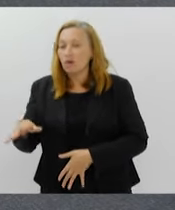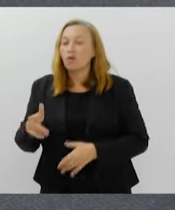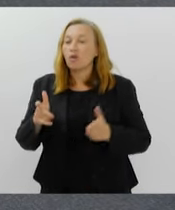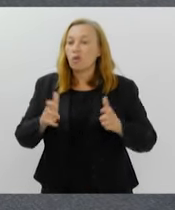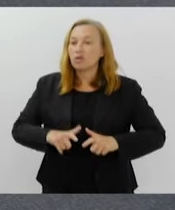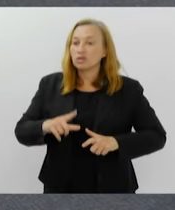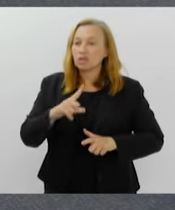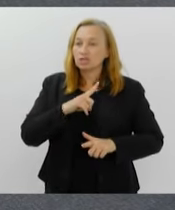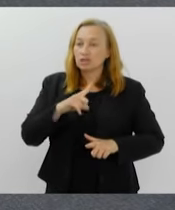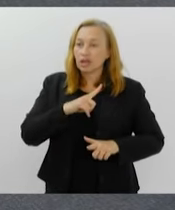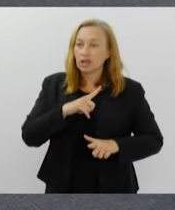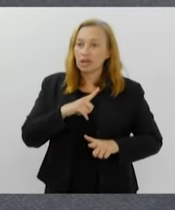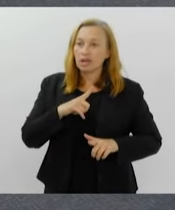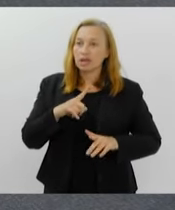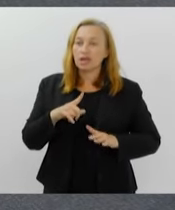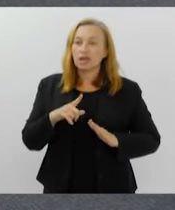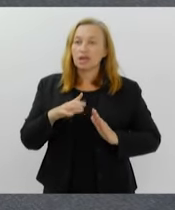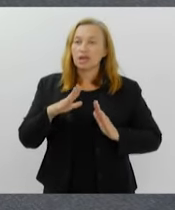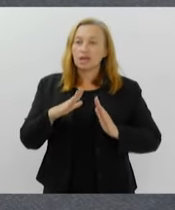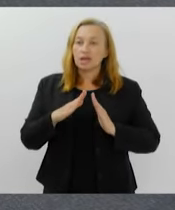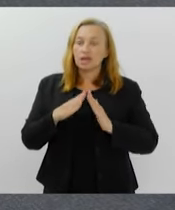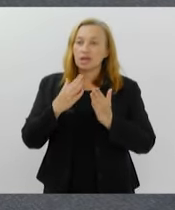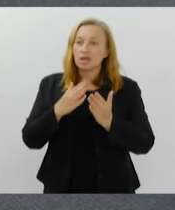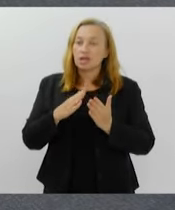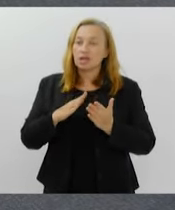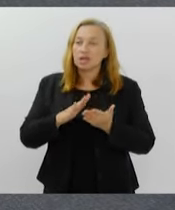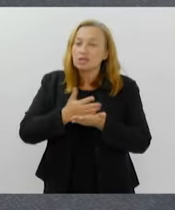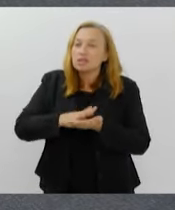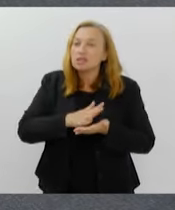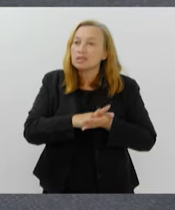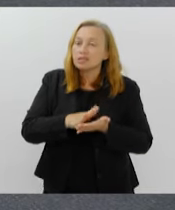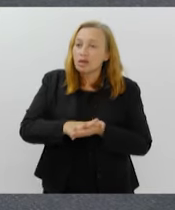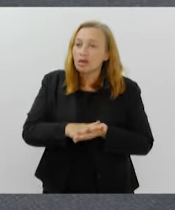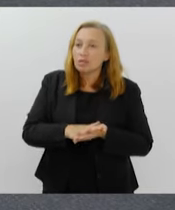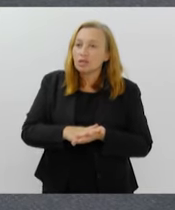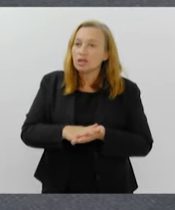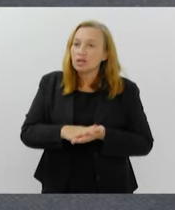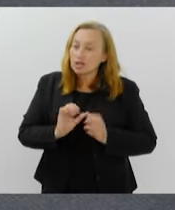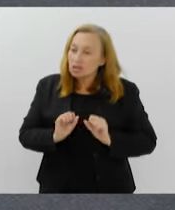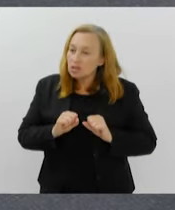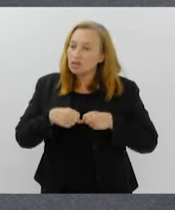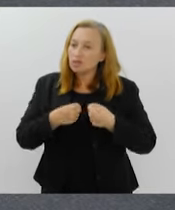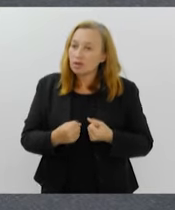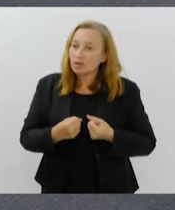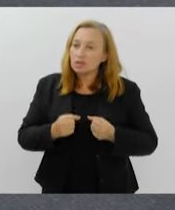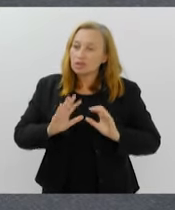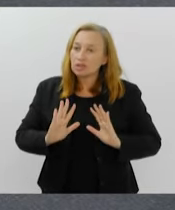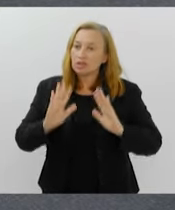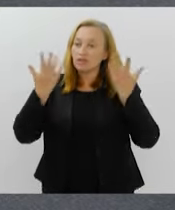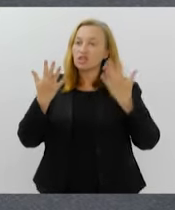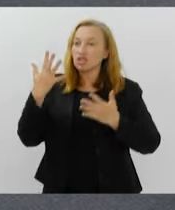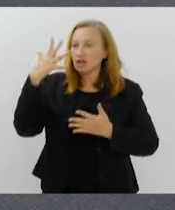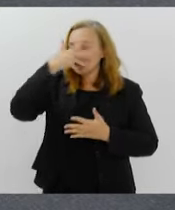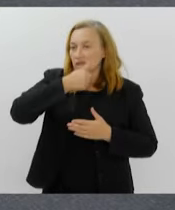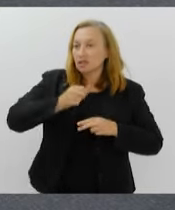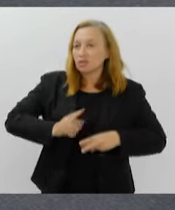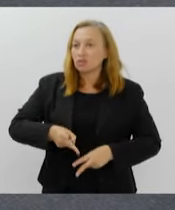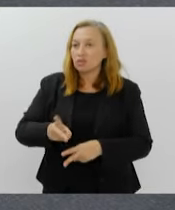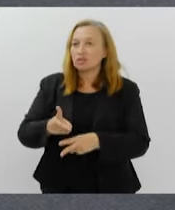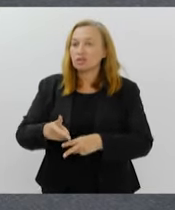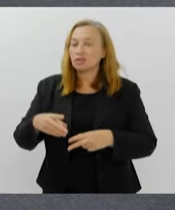têm vida orgânica e que dão a vida muitas vezes sem remuneração para que esse evento tão bonito continue